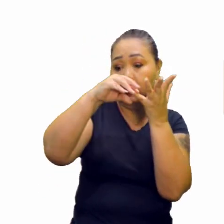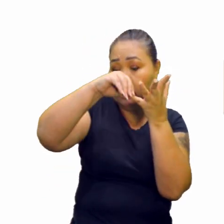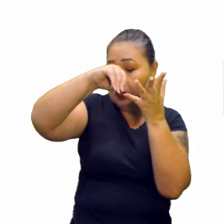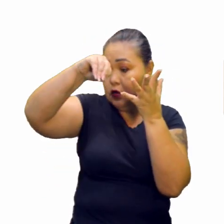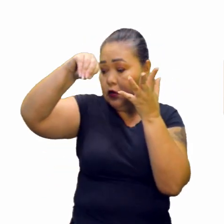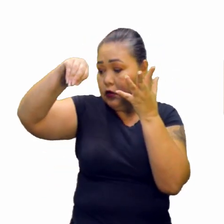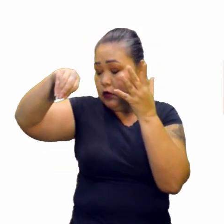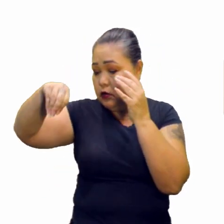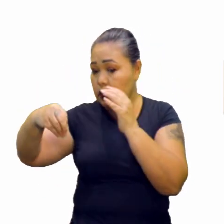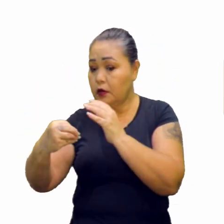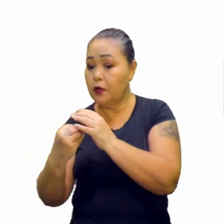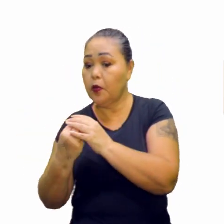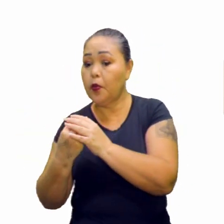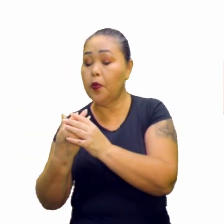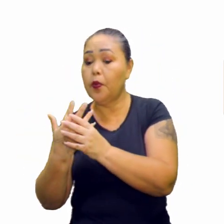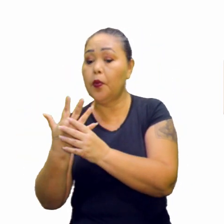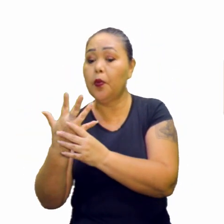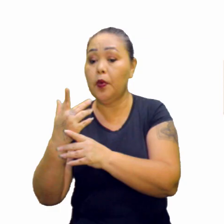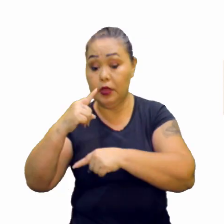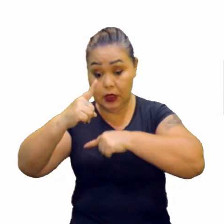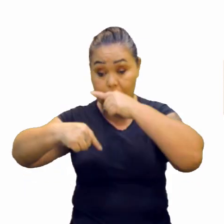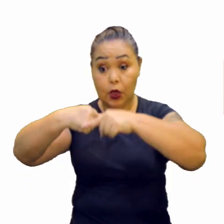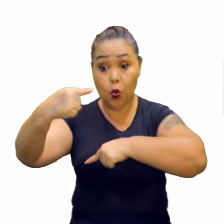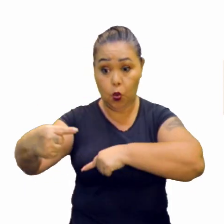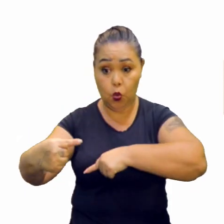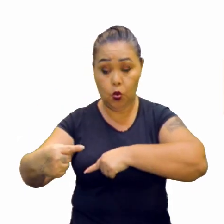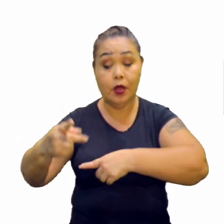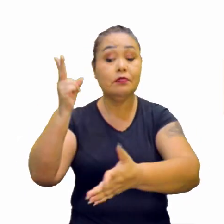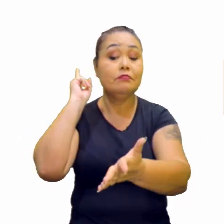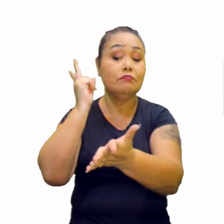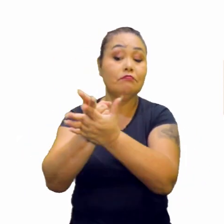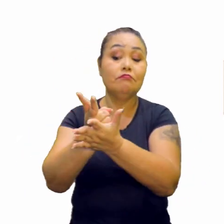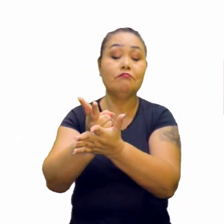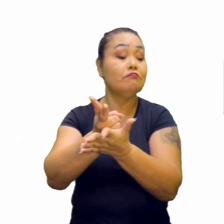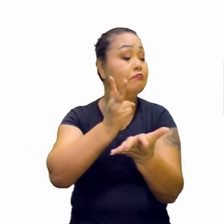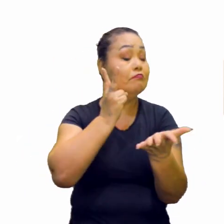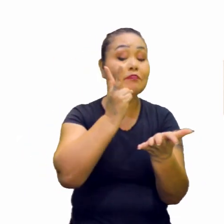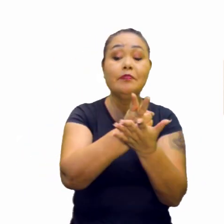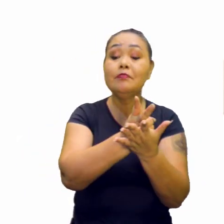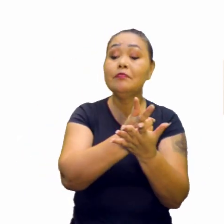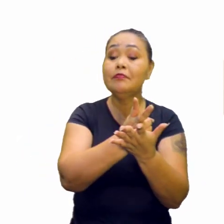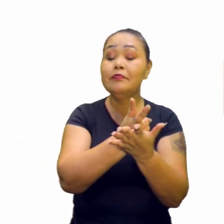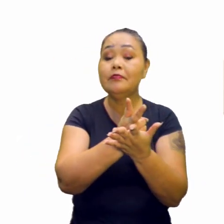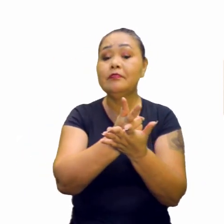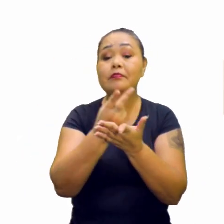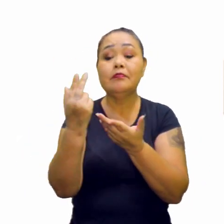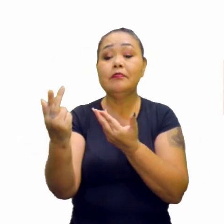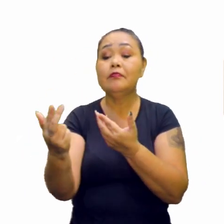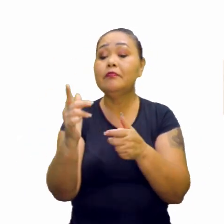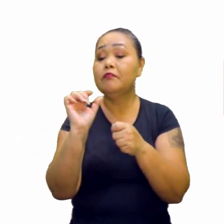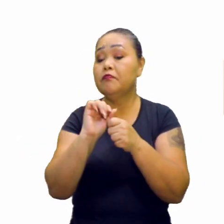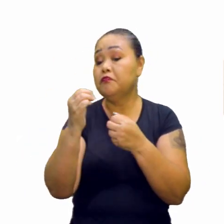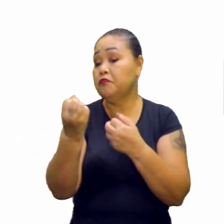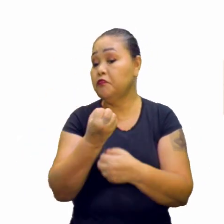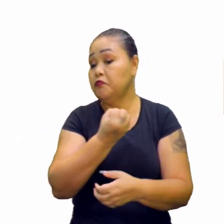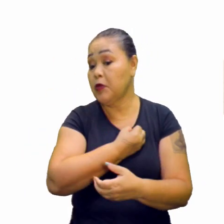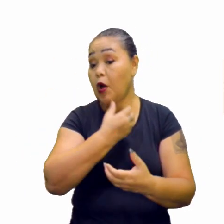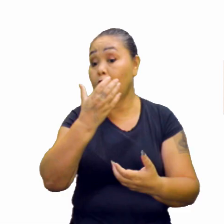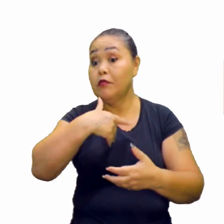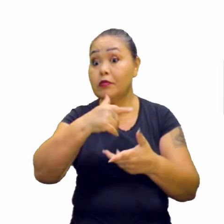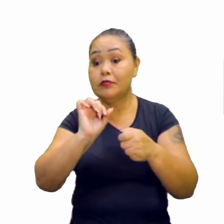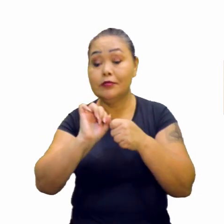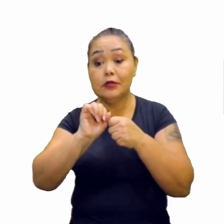renovação de ciclo, ela mantém a mesma quantidade de produção do pé da qual ela